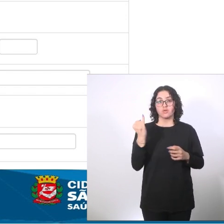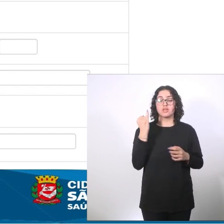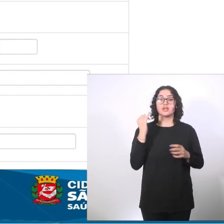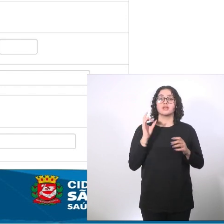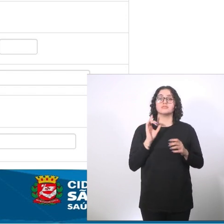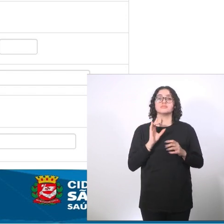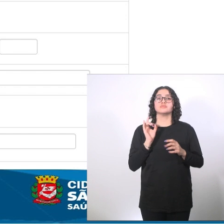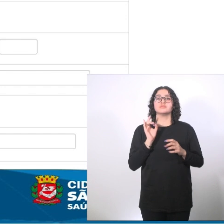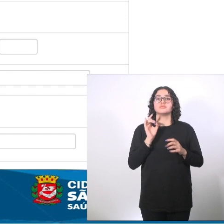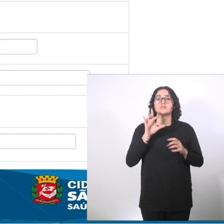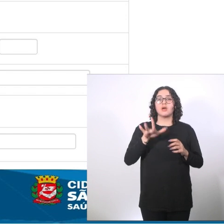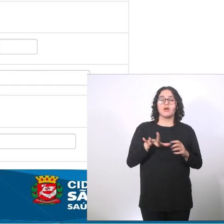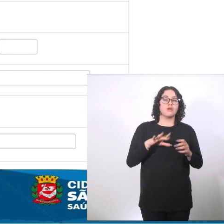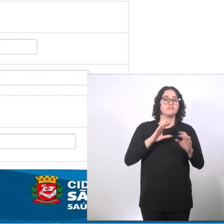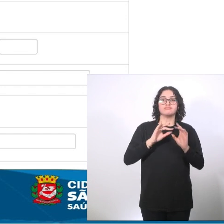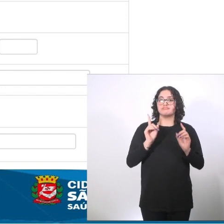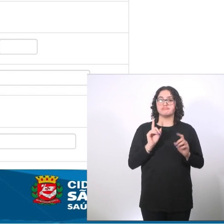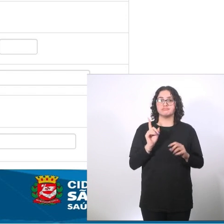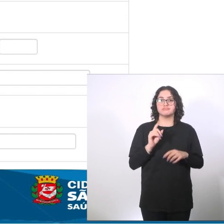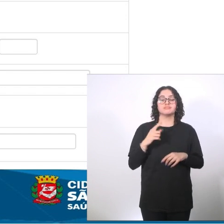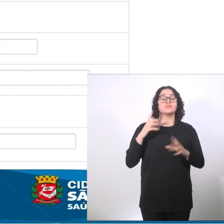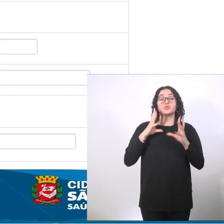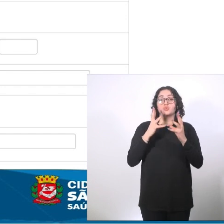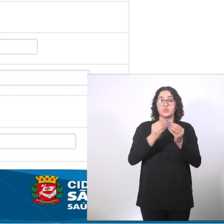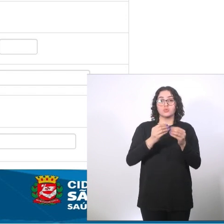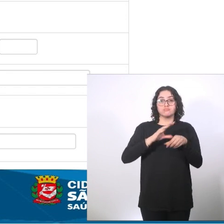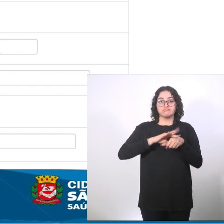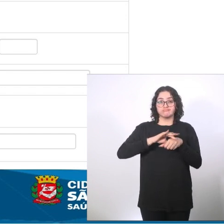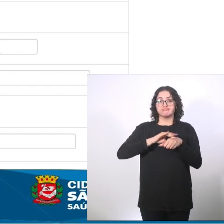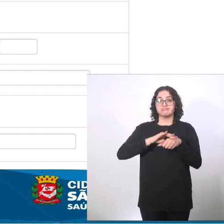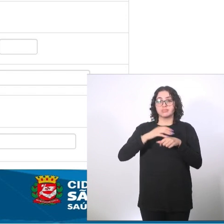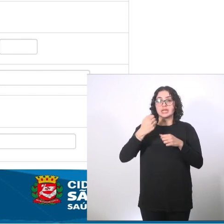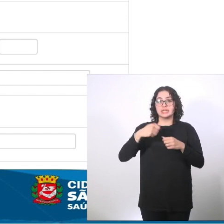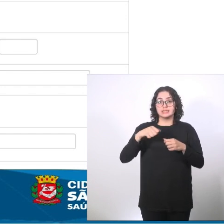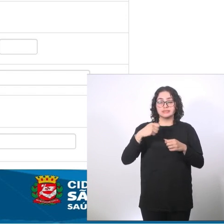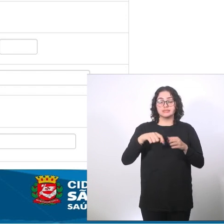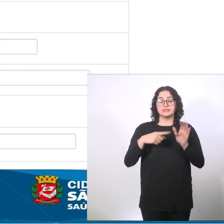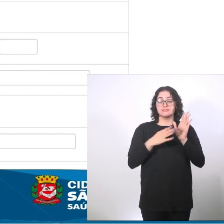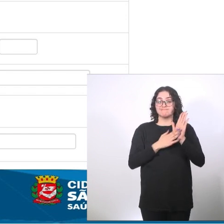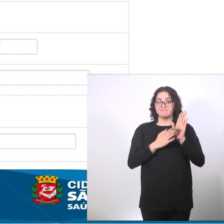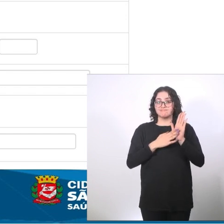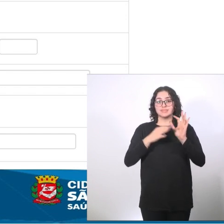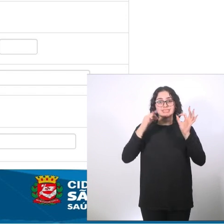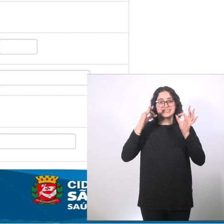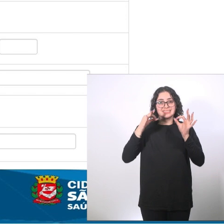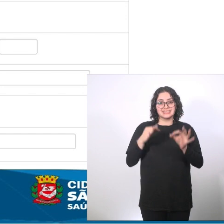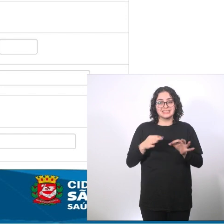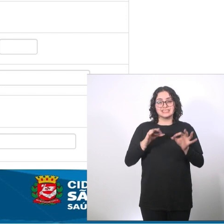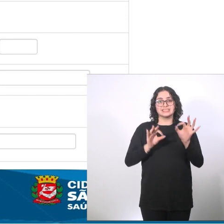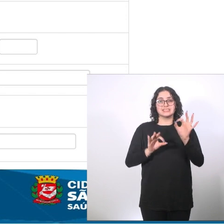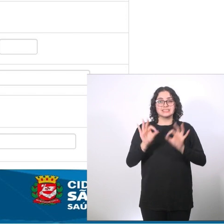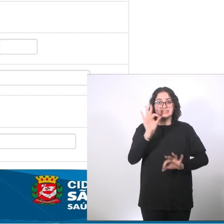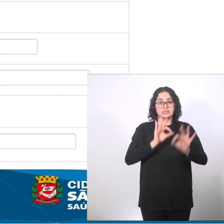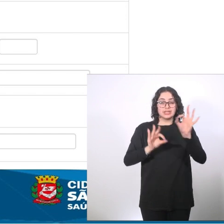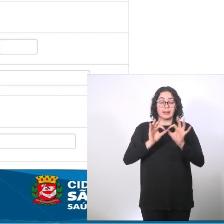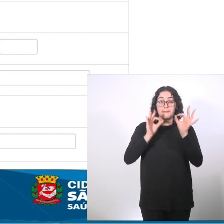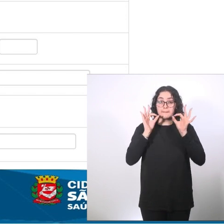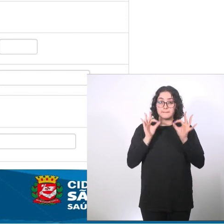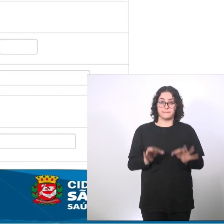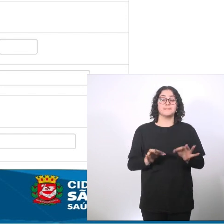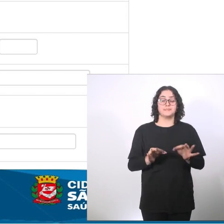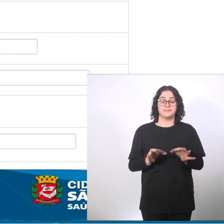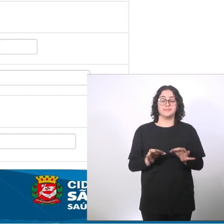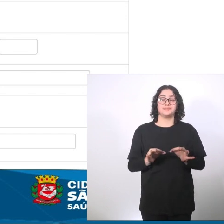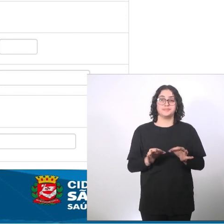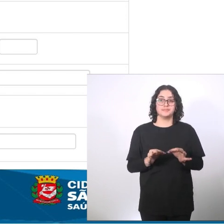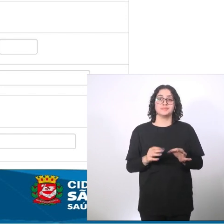é só para monkeypox, todas as doenças, que essa ficha esteja extremamente bem preenchida. Nós